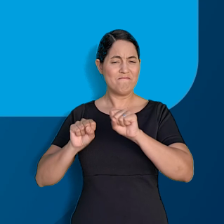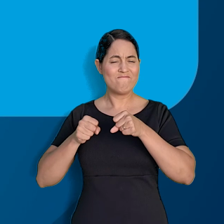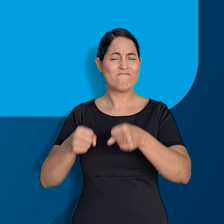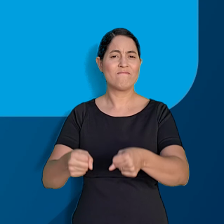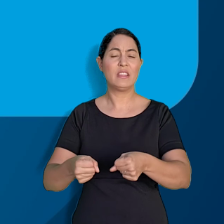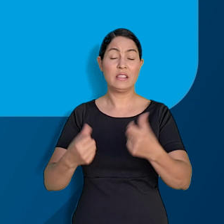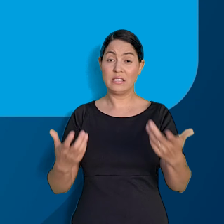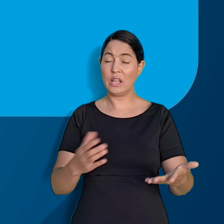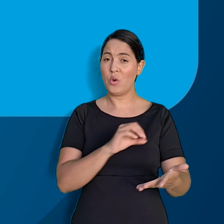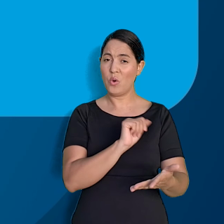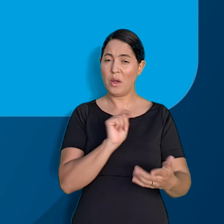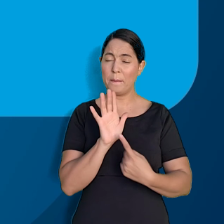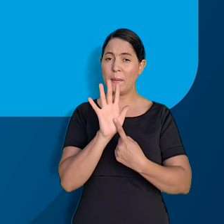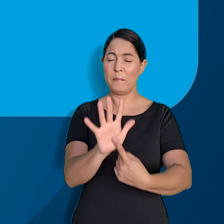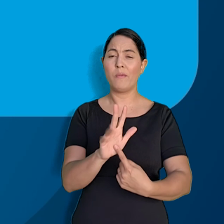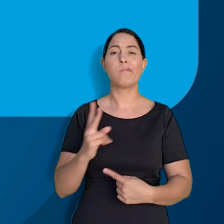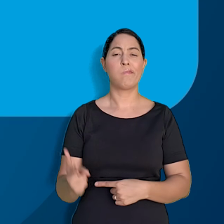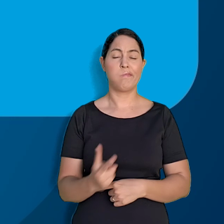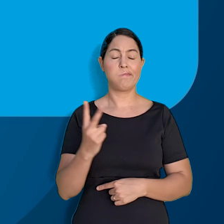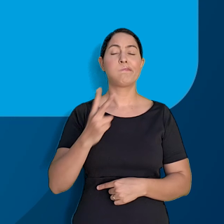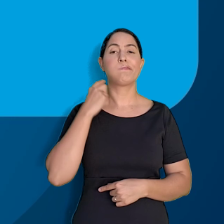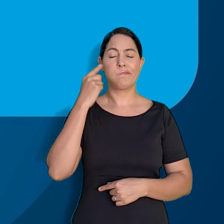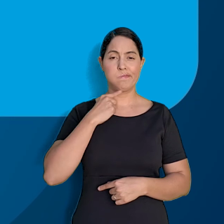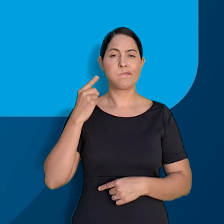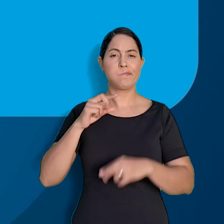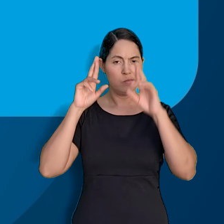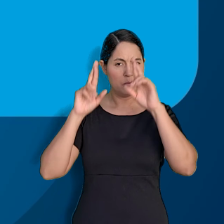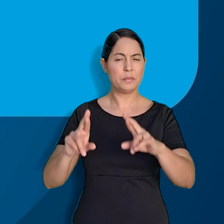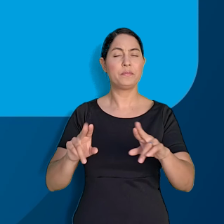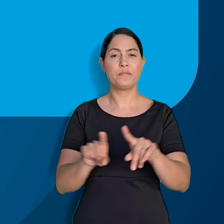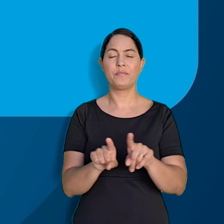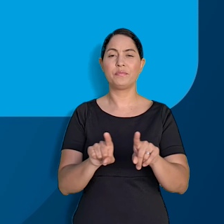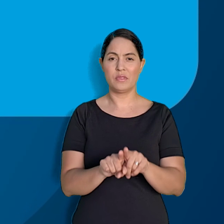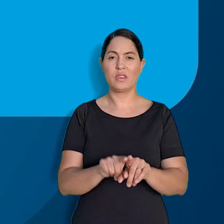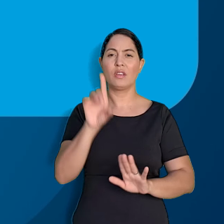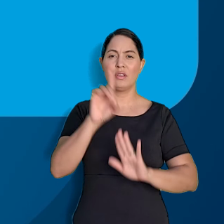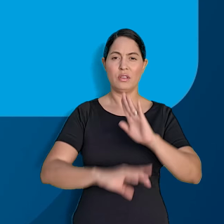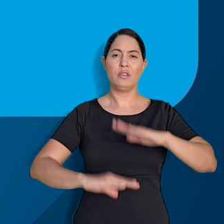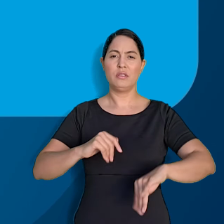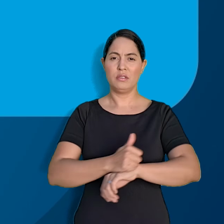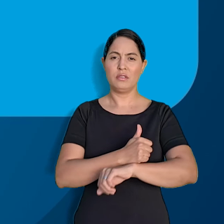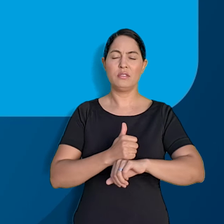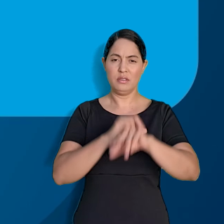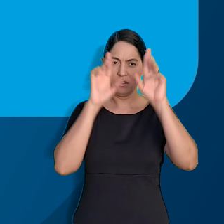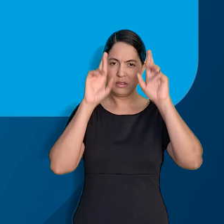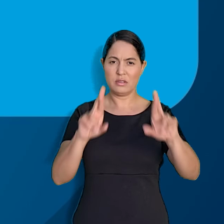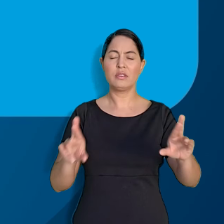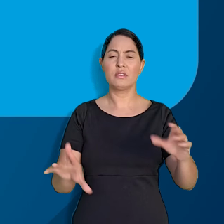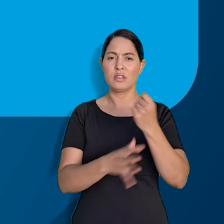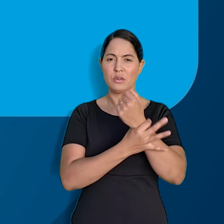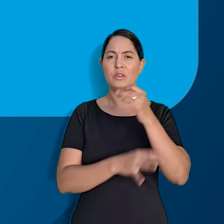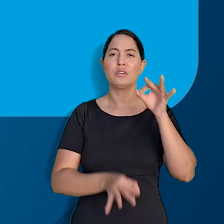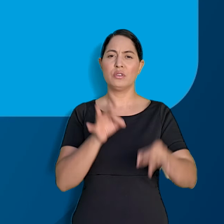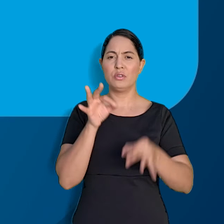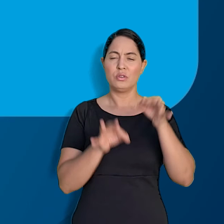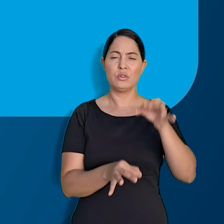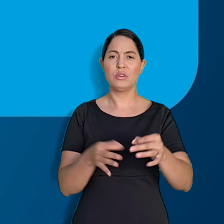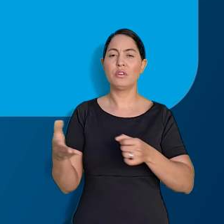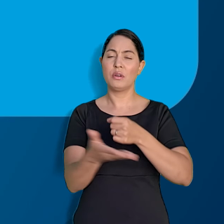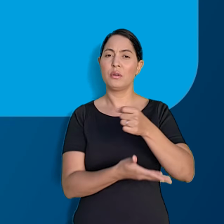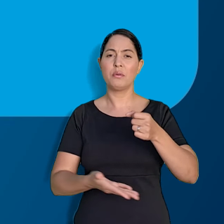compromisso histórico com a valorização da advocacia, o respeito às prerrogativas profissionais e a preservação da segurança jurídica